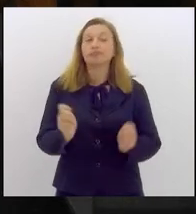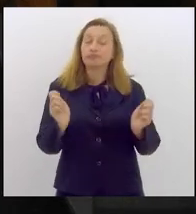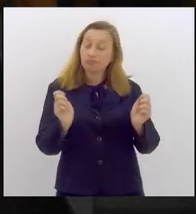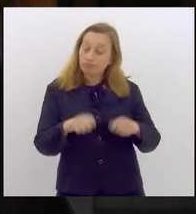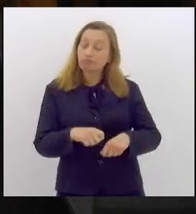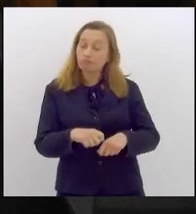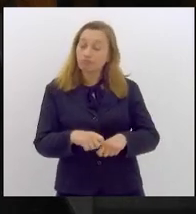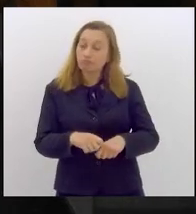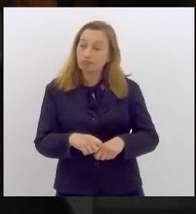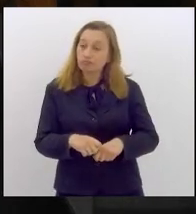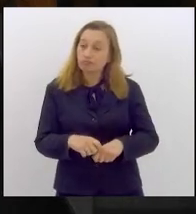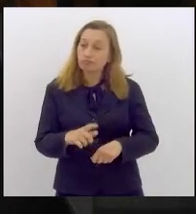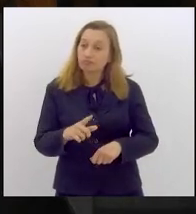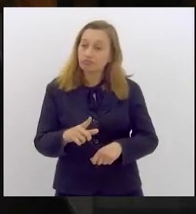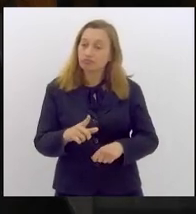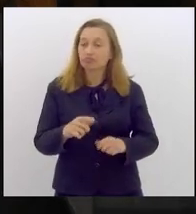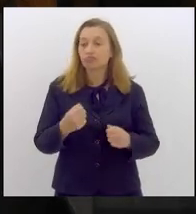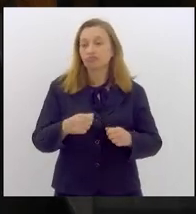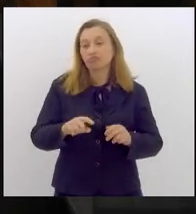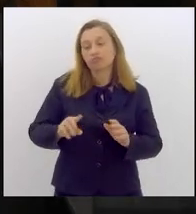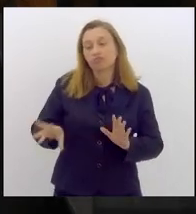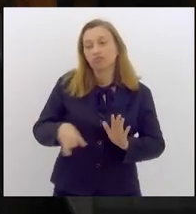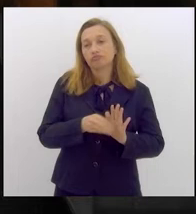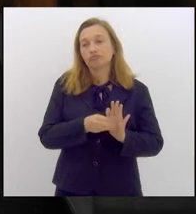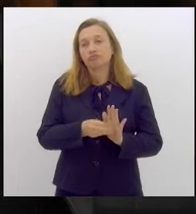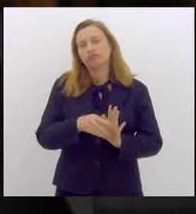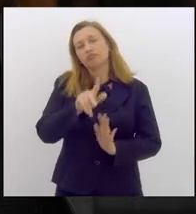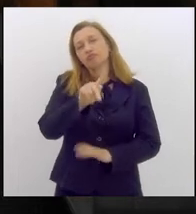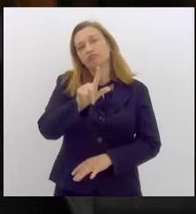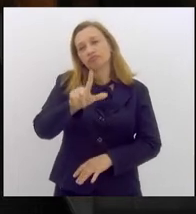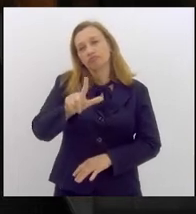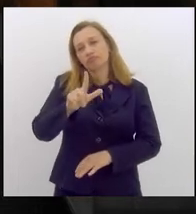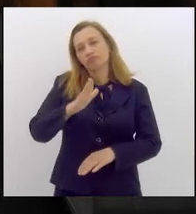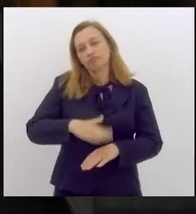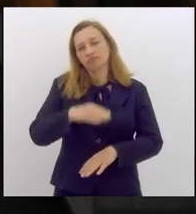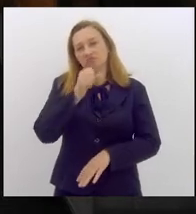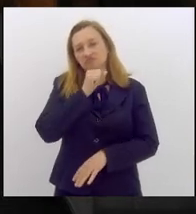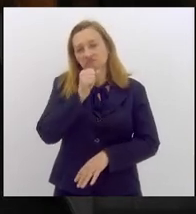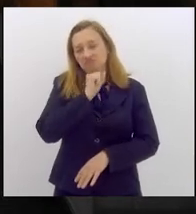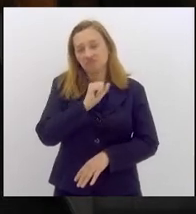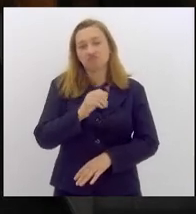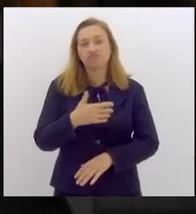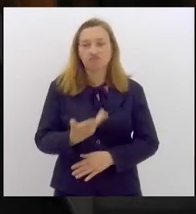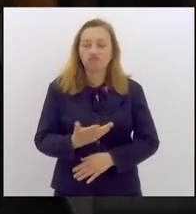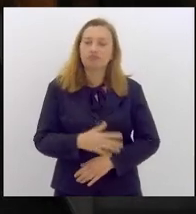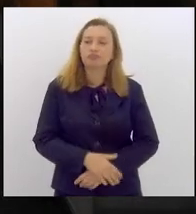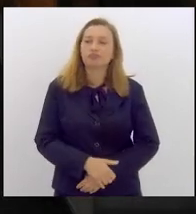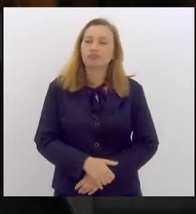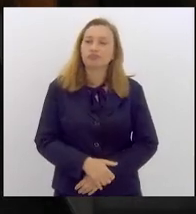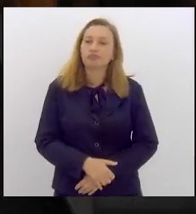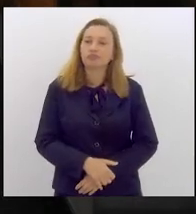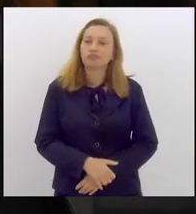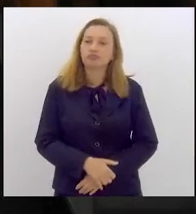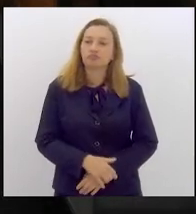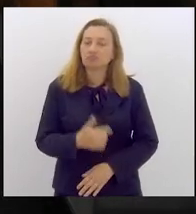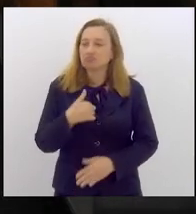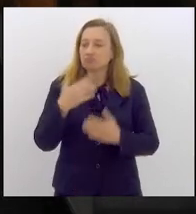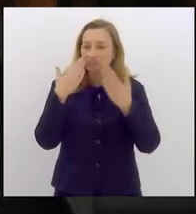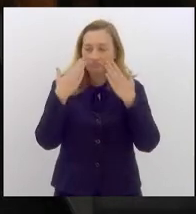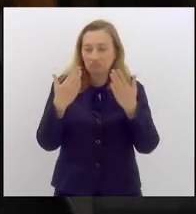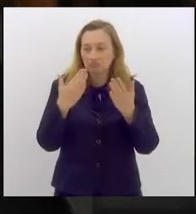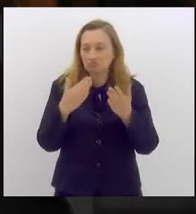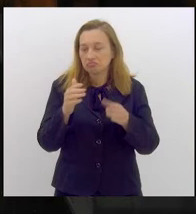a possibilidade de ter que fazer anexação a um PL mais antigo. Deu parecer, não apresentei